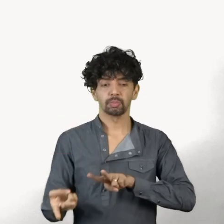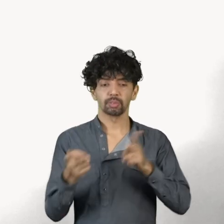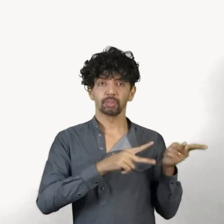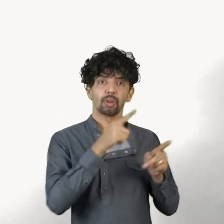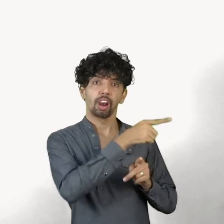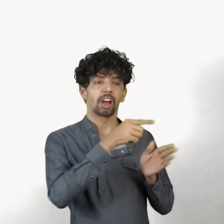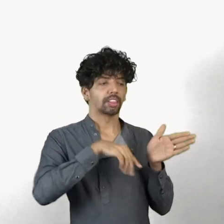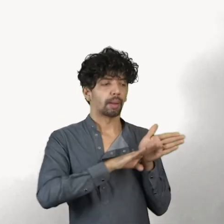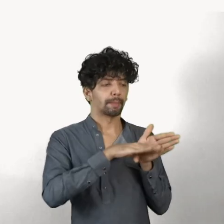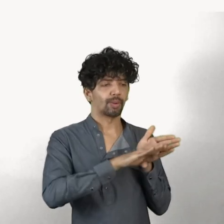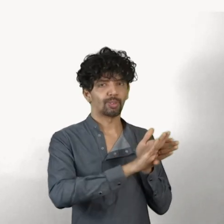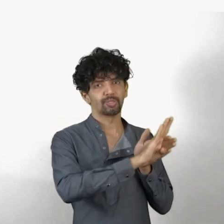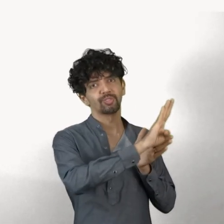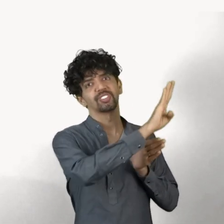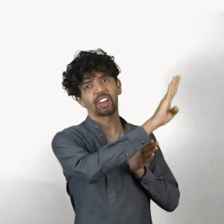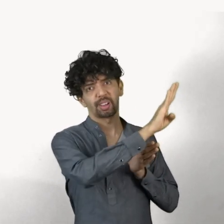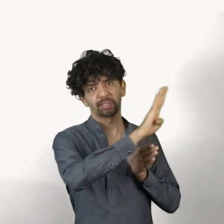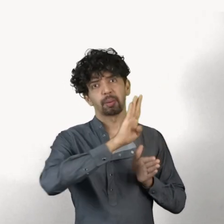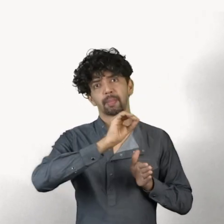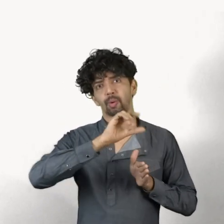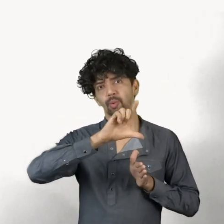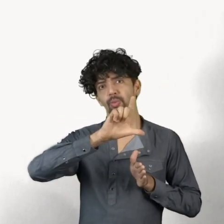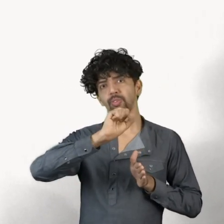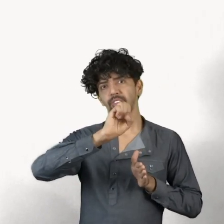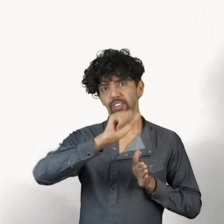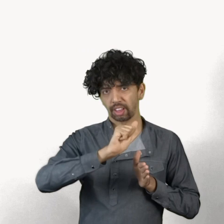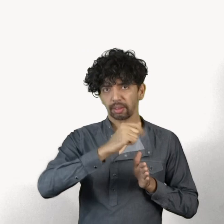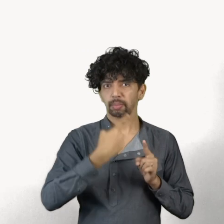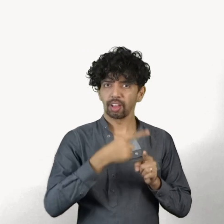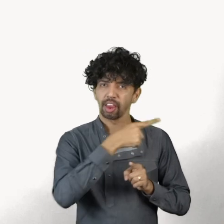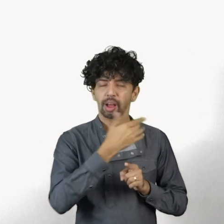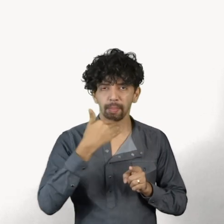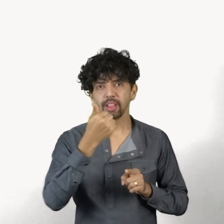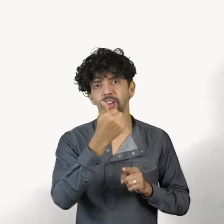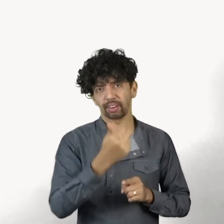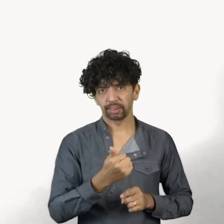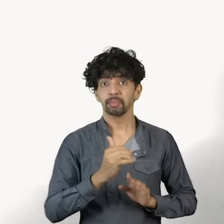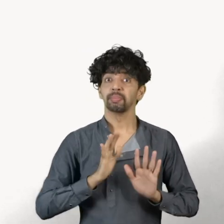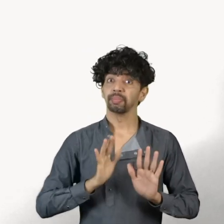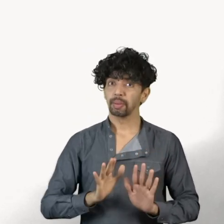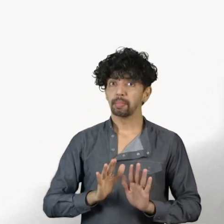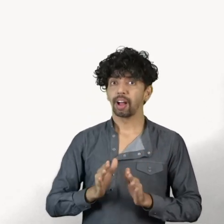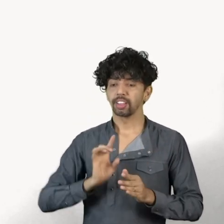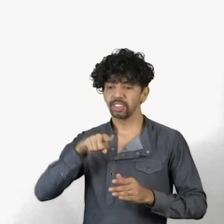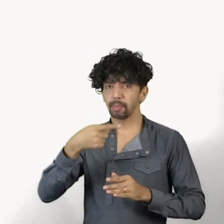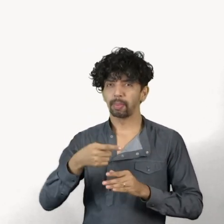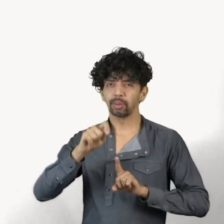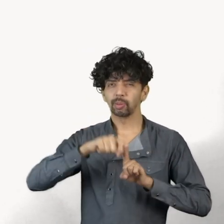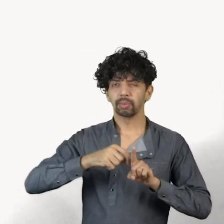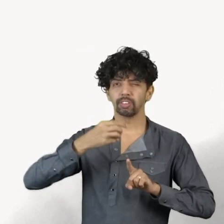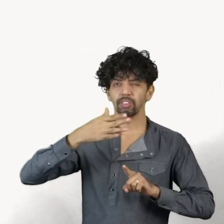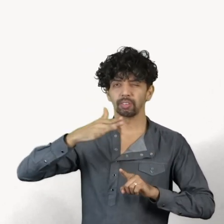Valores, estava lá em 120 mil pontos. E logo quando veio a pandemia, a quarentena, foi lá em março. E lá